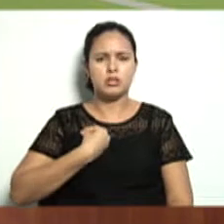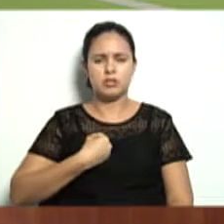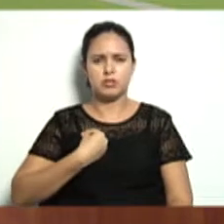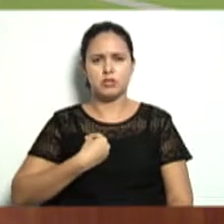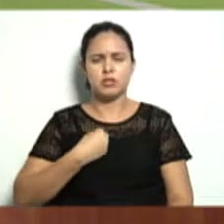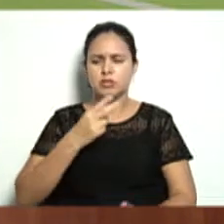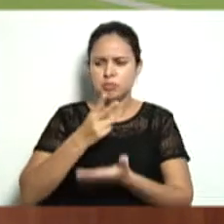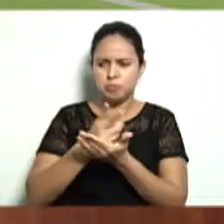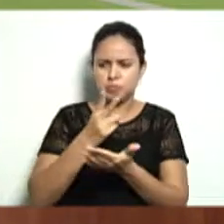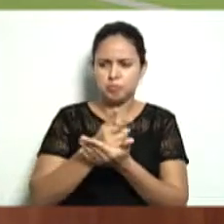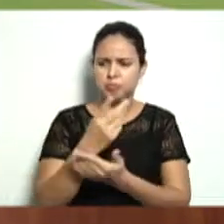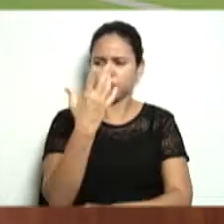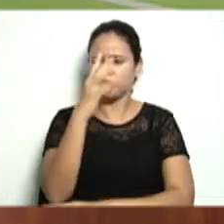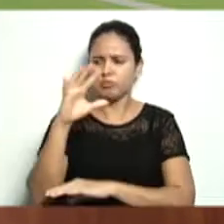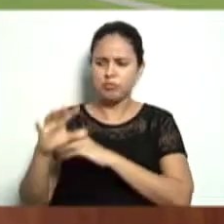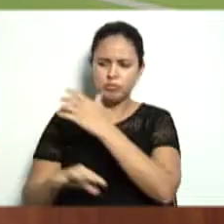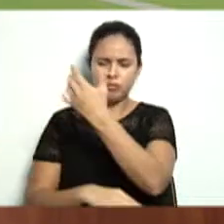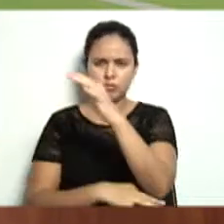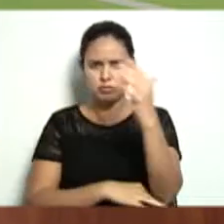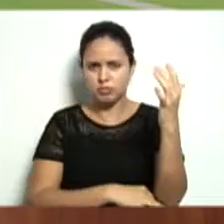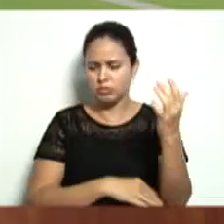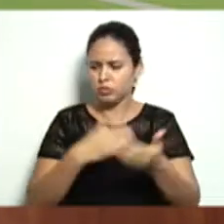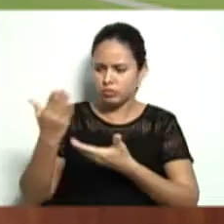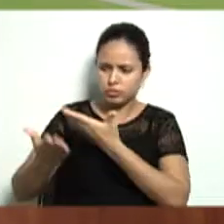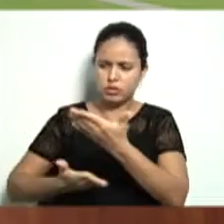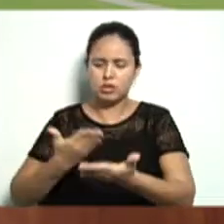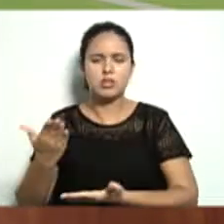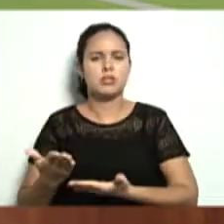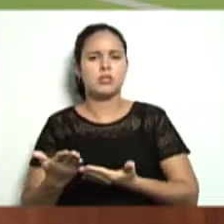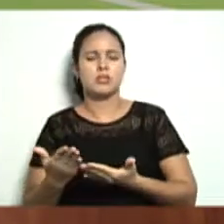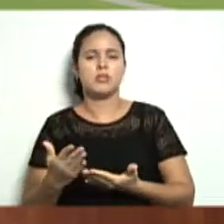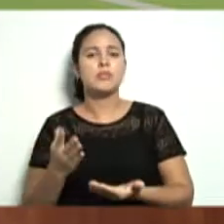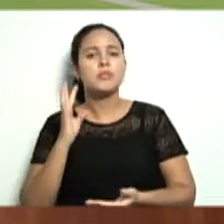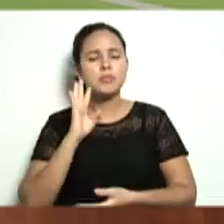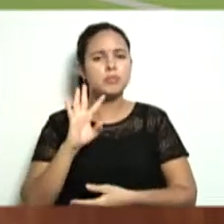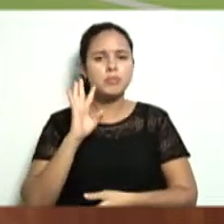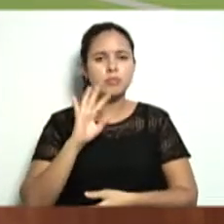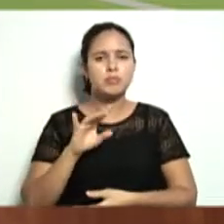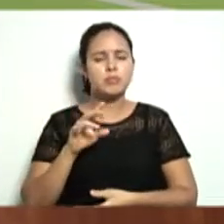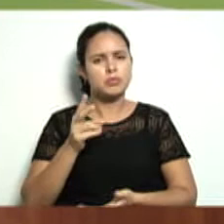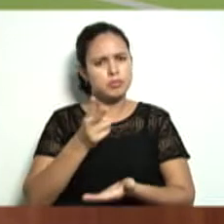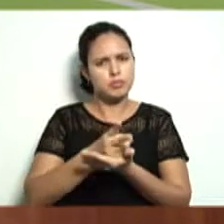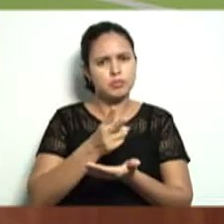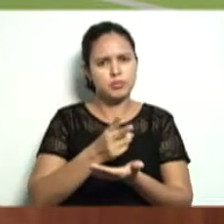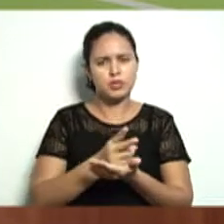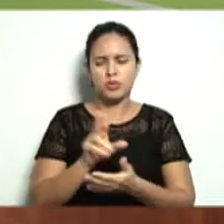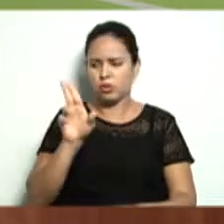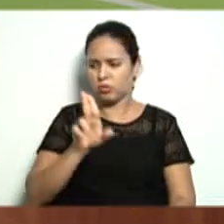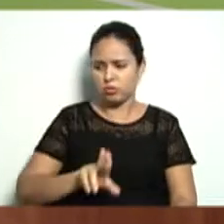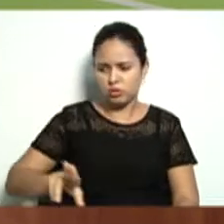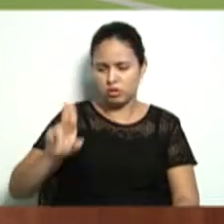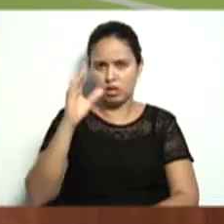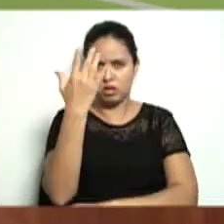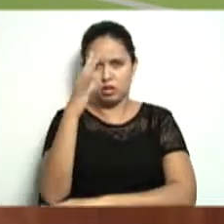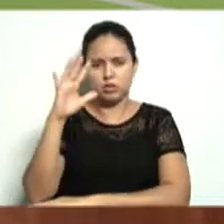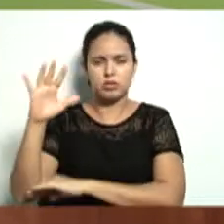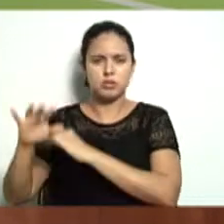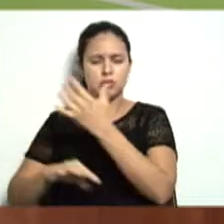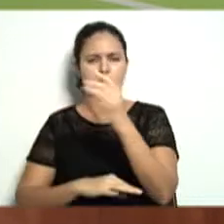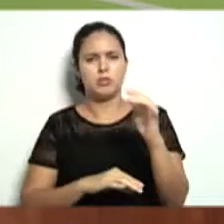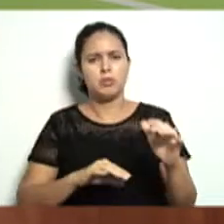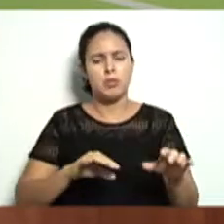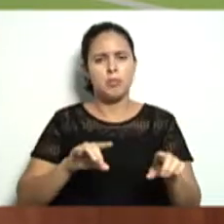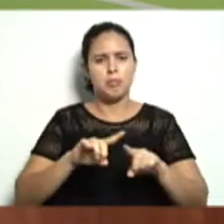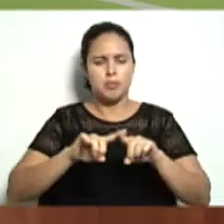o ambiente. Olha que legal, Thaís, é isso mesmo. Você vai interferir no ambiente, mas de forma